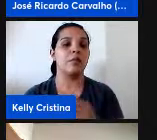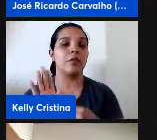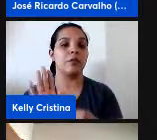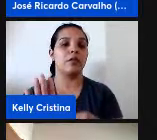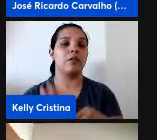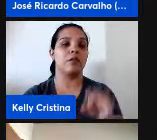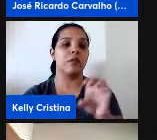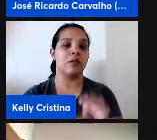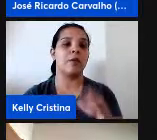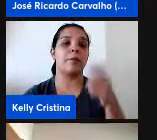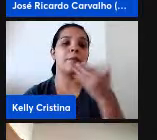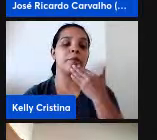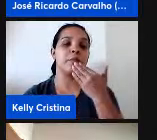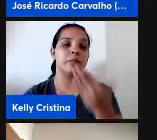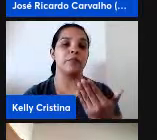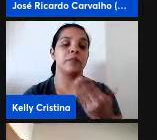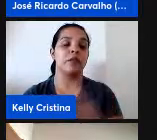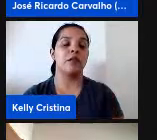e pediu para que eles